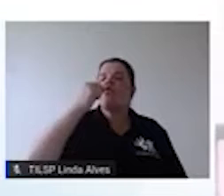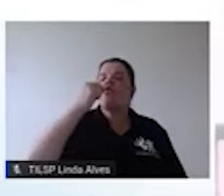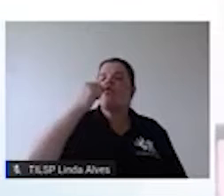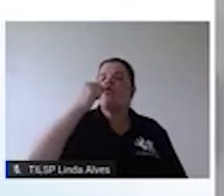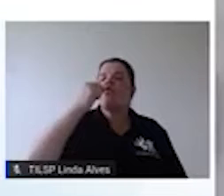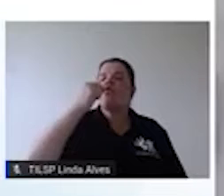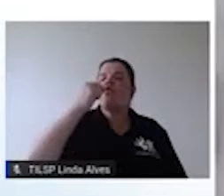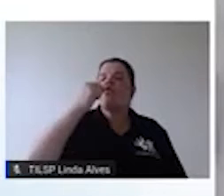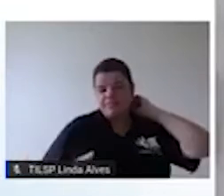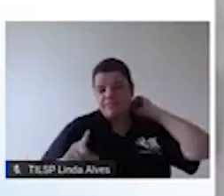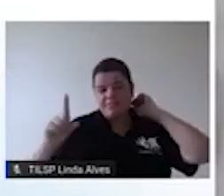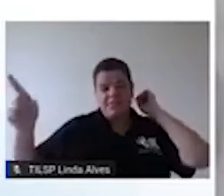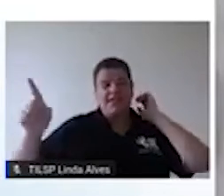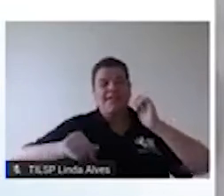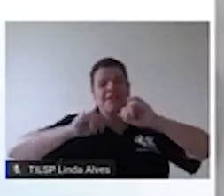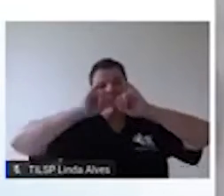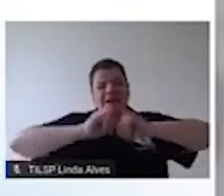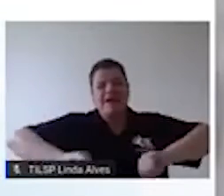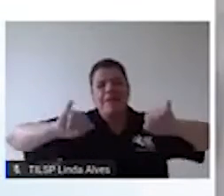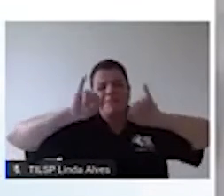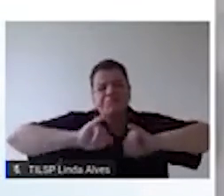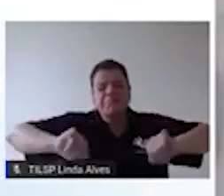polio. Aquilo foi uma campanha